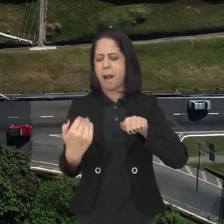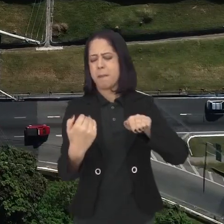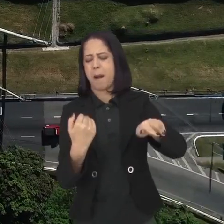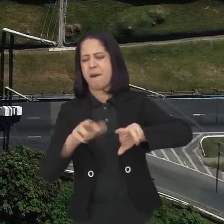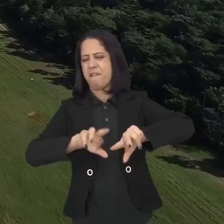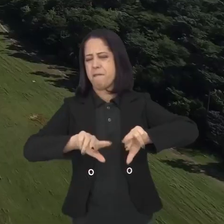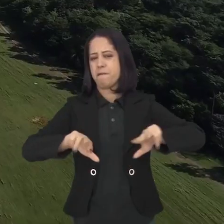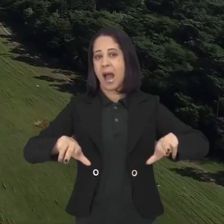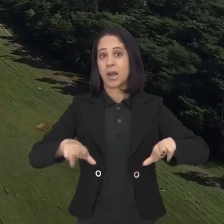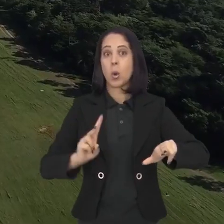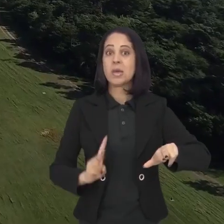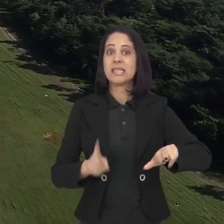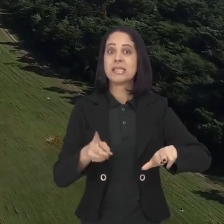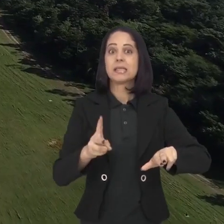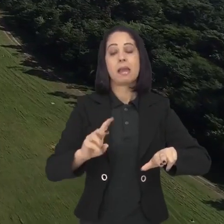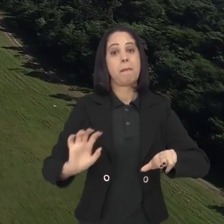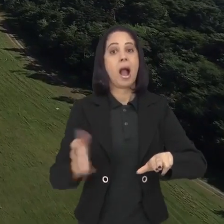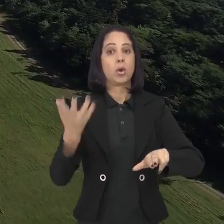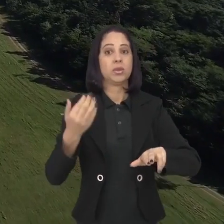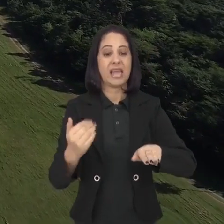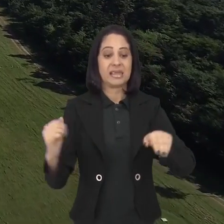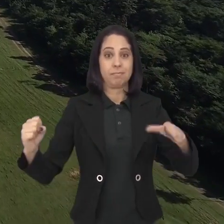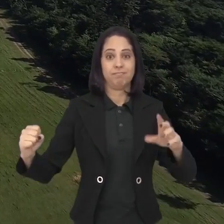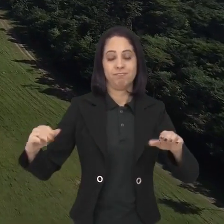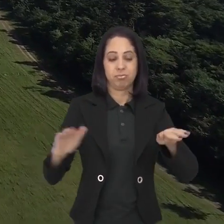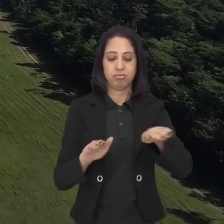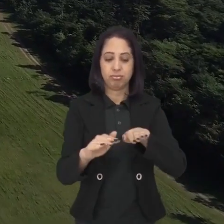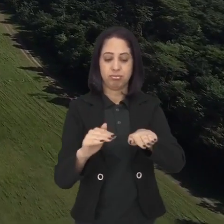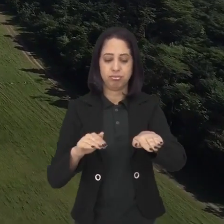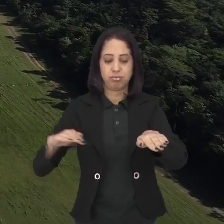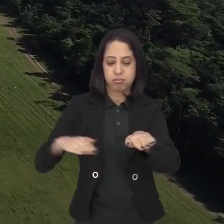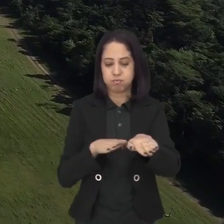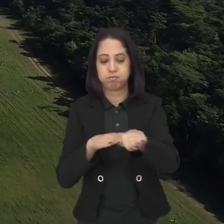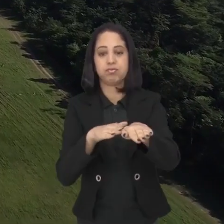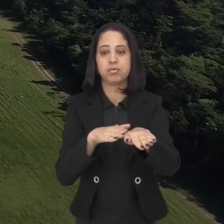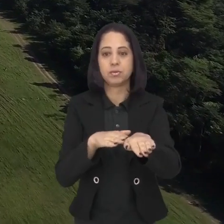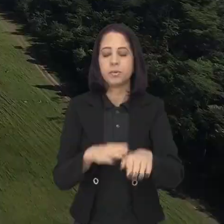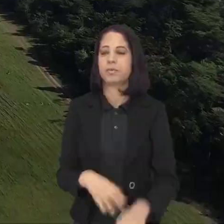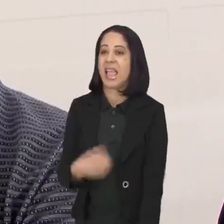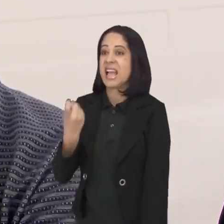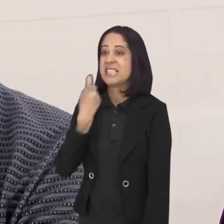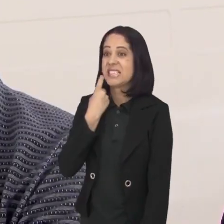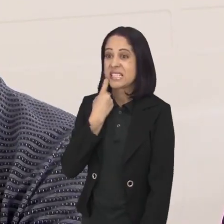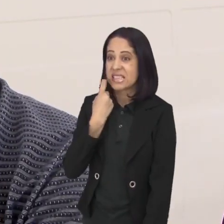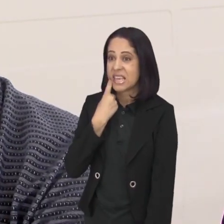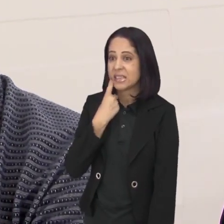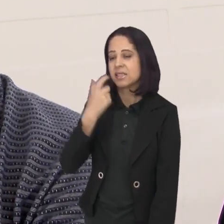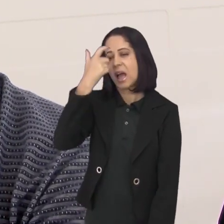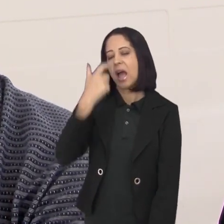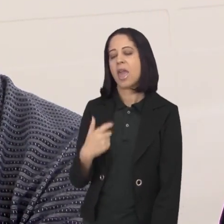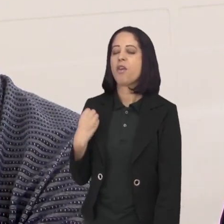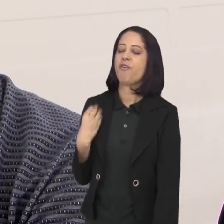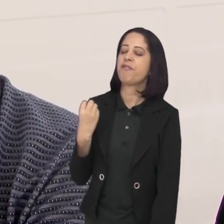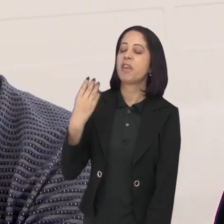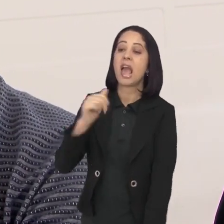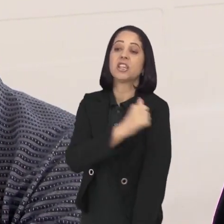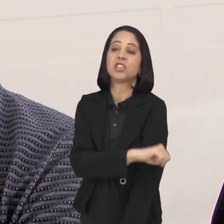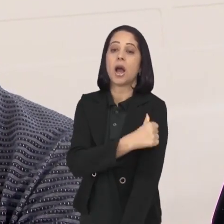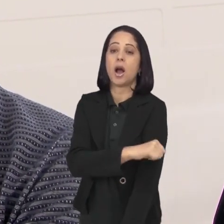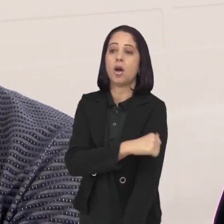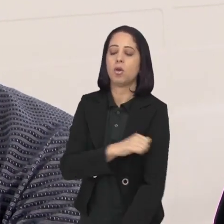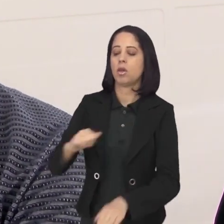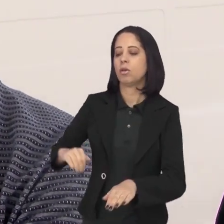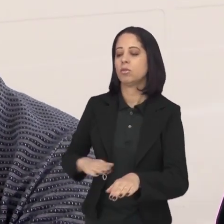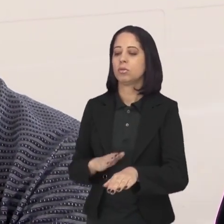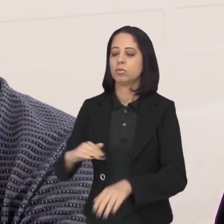tanto movimento, acidentes acabam sendo comuns no trecho da nossa cidade e região. Esse dia, sexta-feira mesmo, eu vim do Rio,